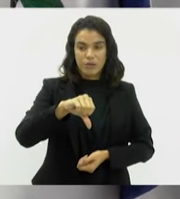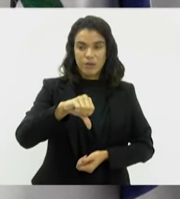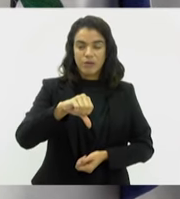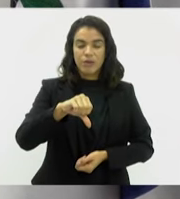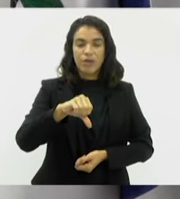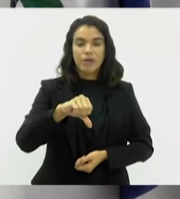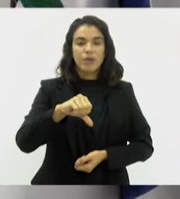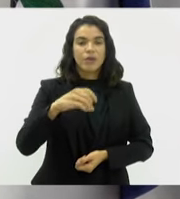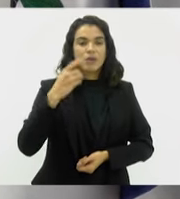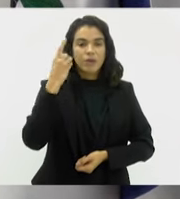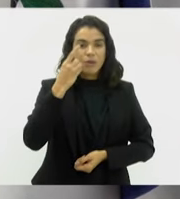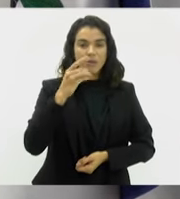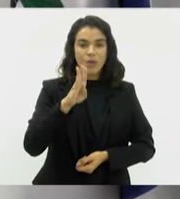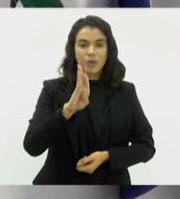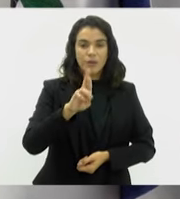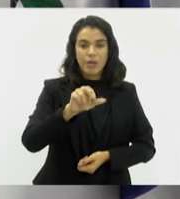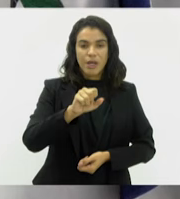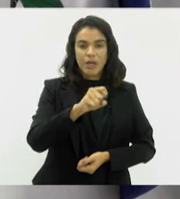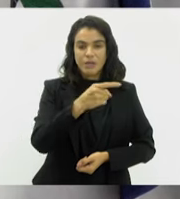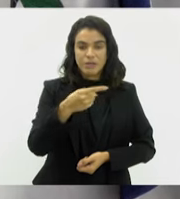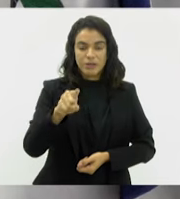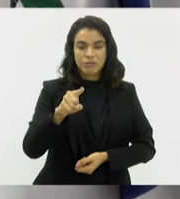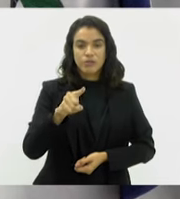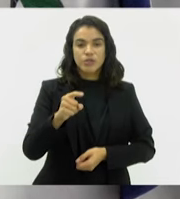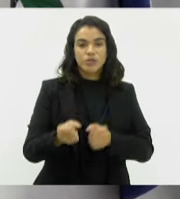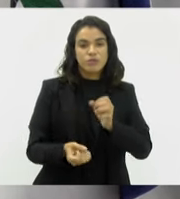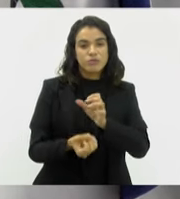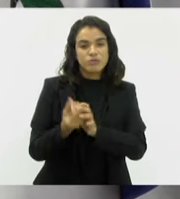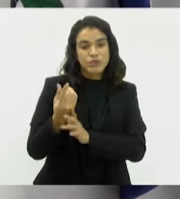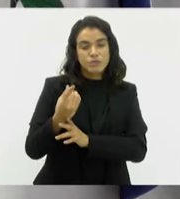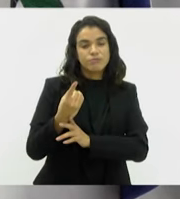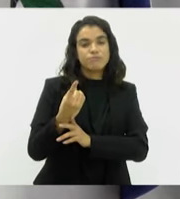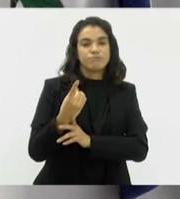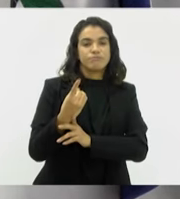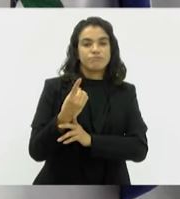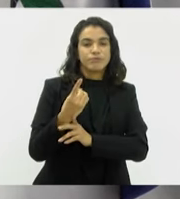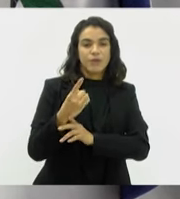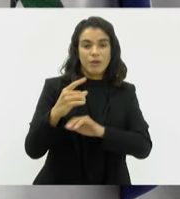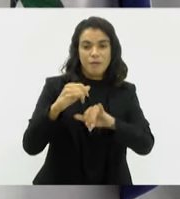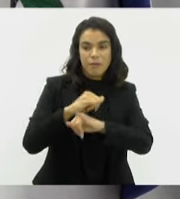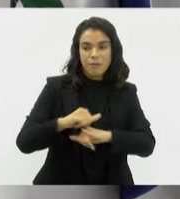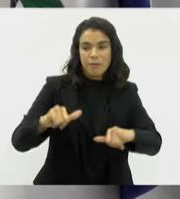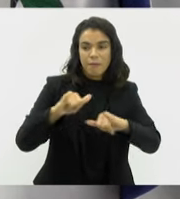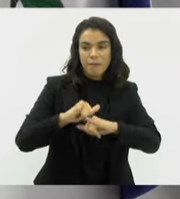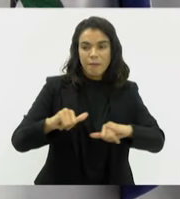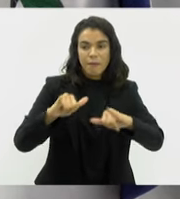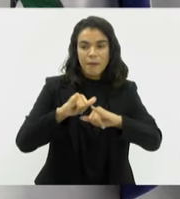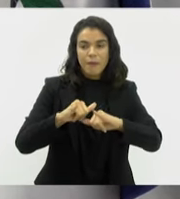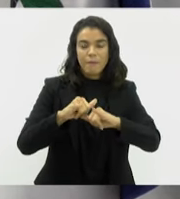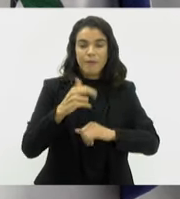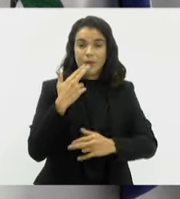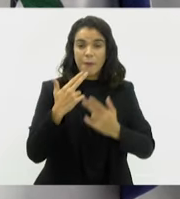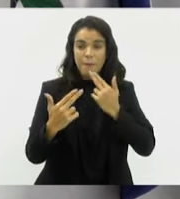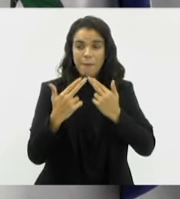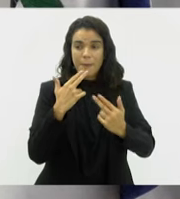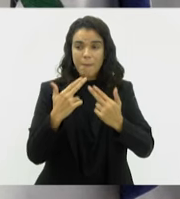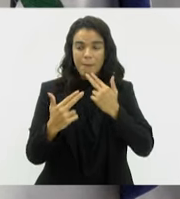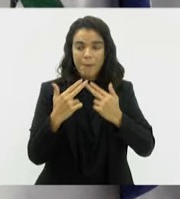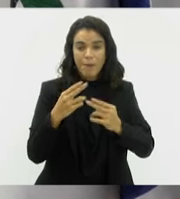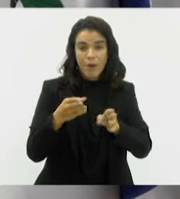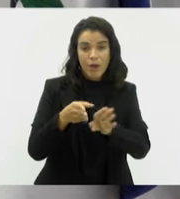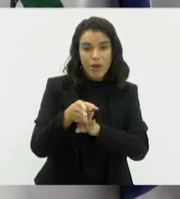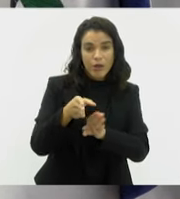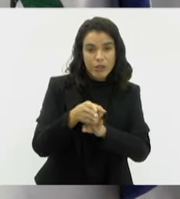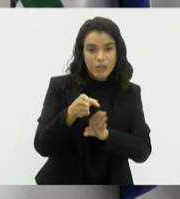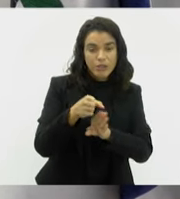2019. De autoria do deputado Brazão, que dispõe sobre a instalação de sinalização informativa em idiomas estrangeiros para